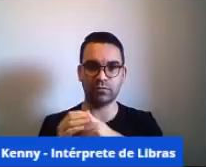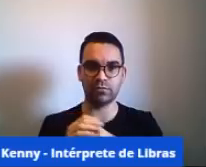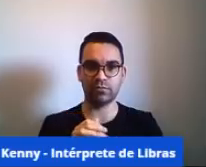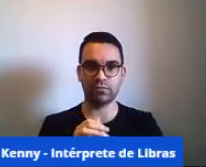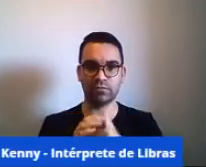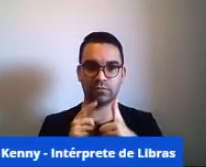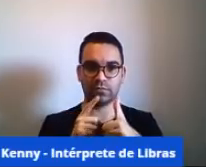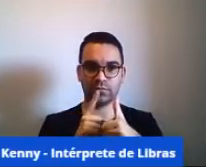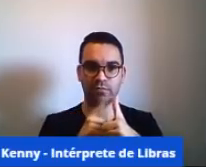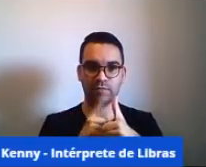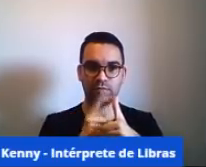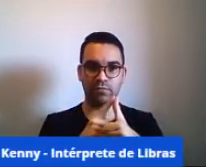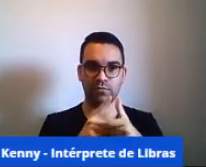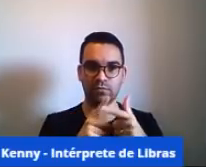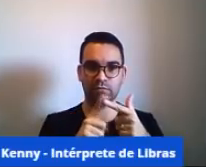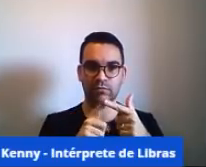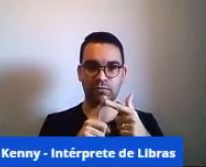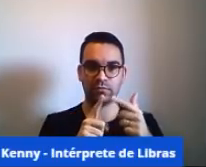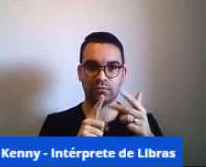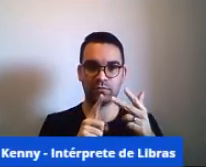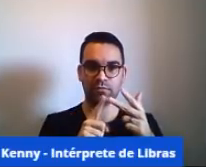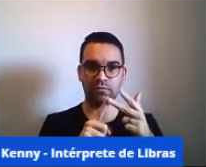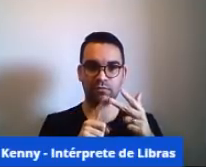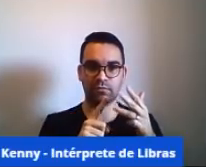polpas digitais, as pontas dos dedos,